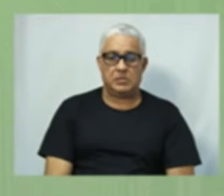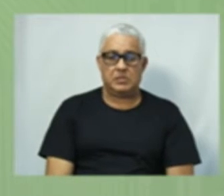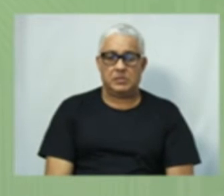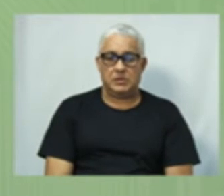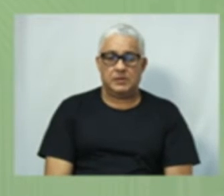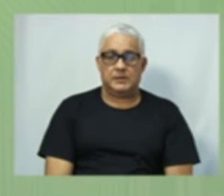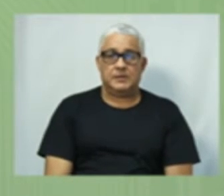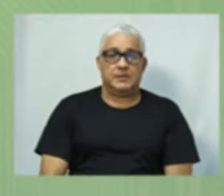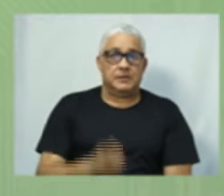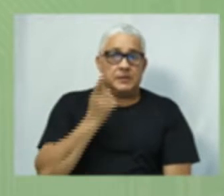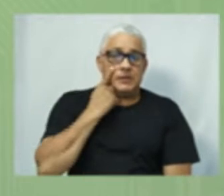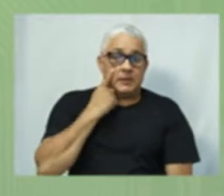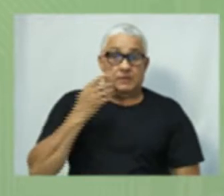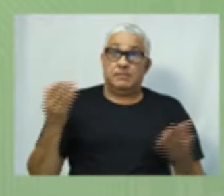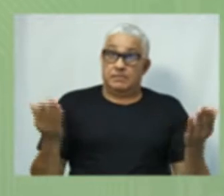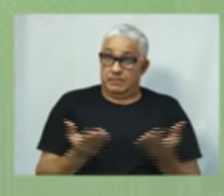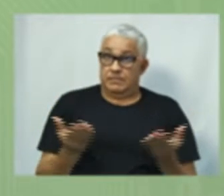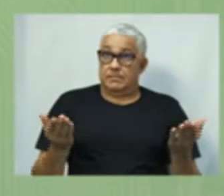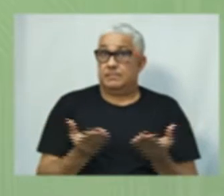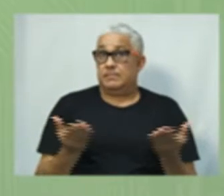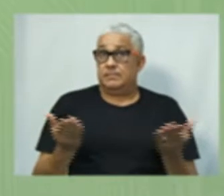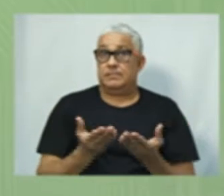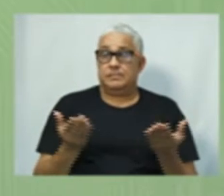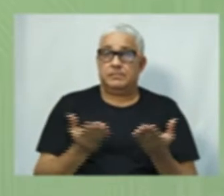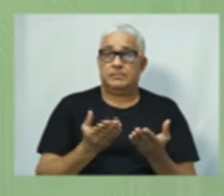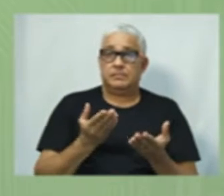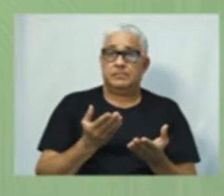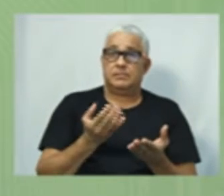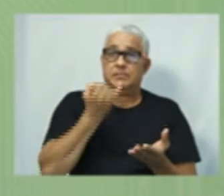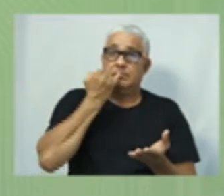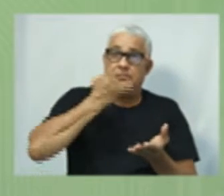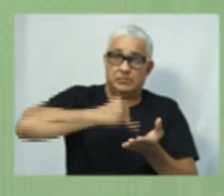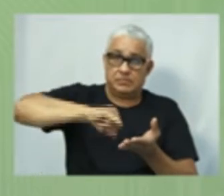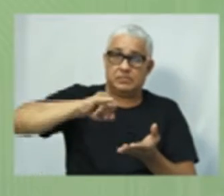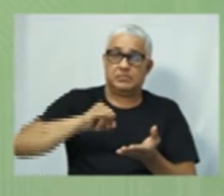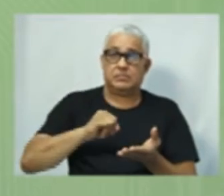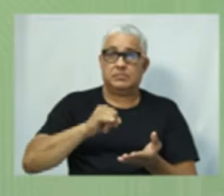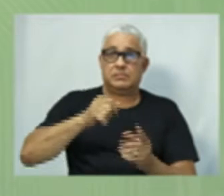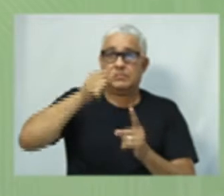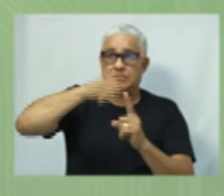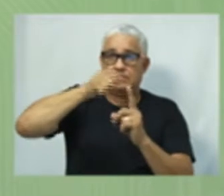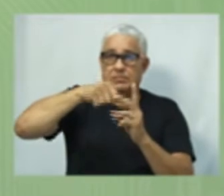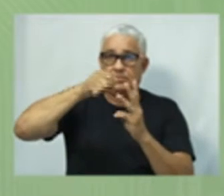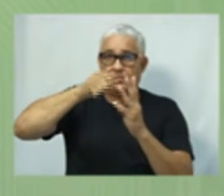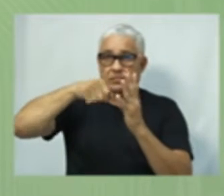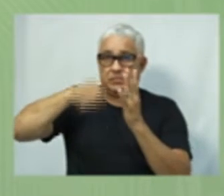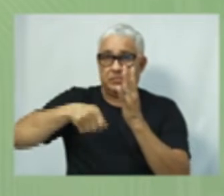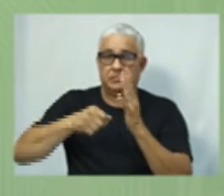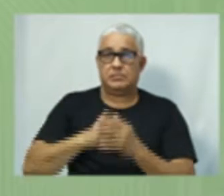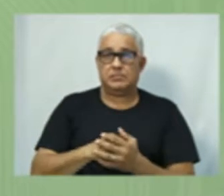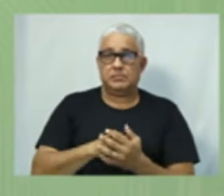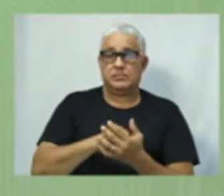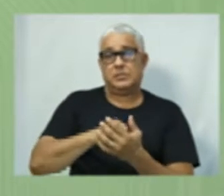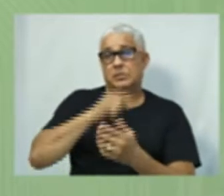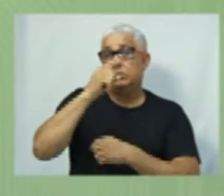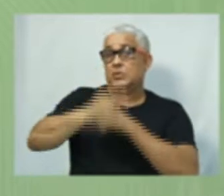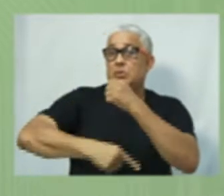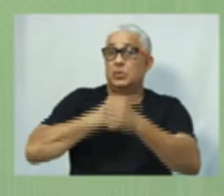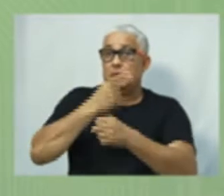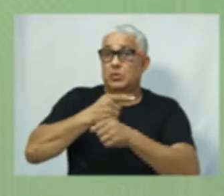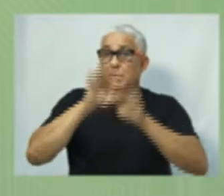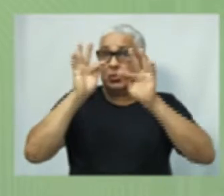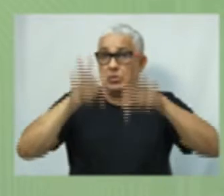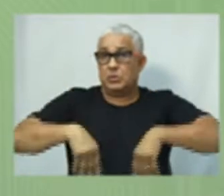É isso aí. Agora passamos para os impostos mensais. Portanto, ao final do ano, o